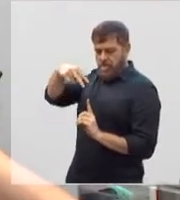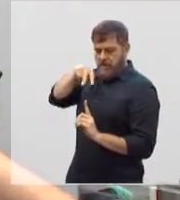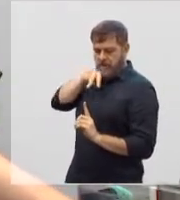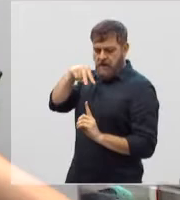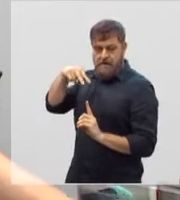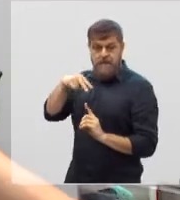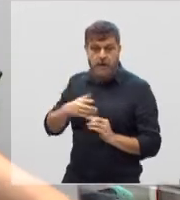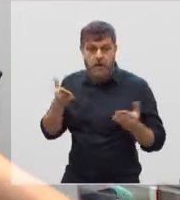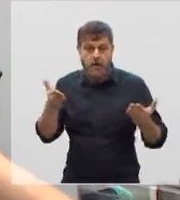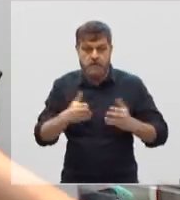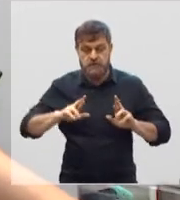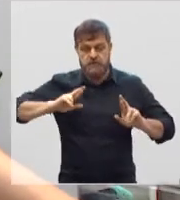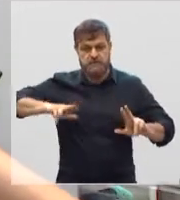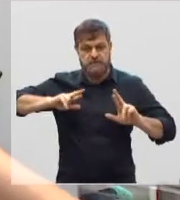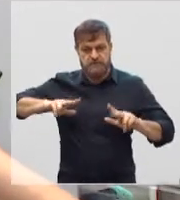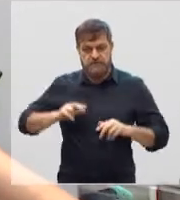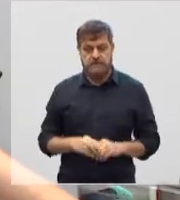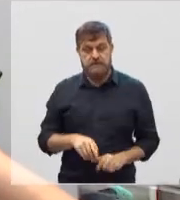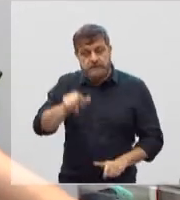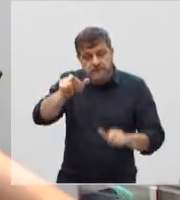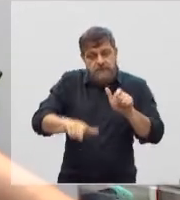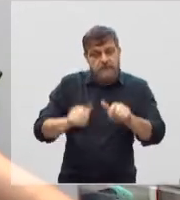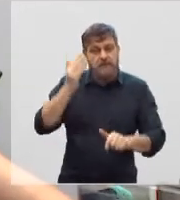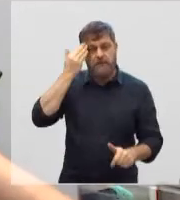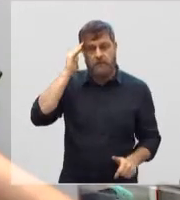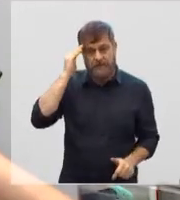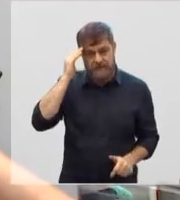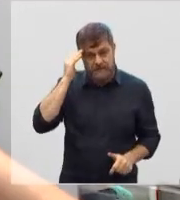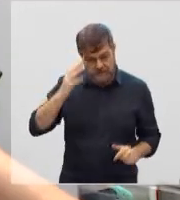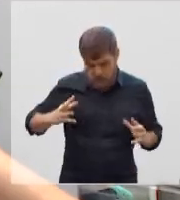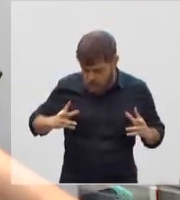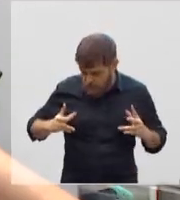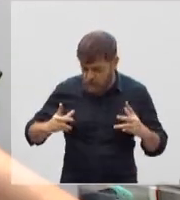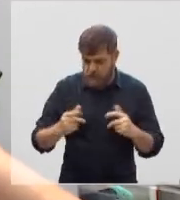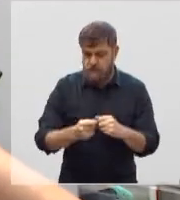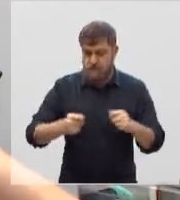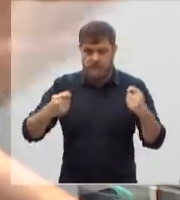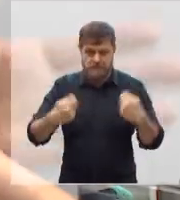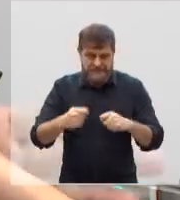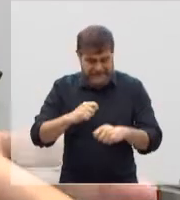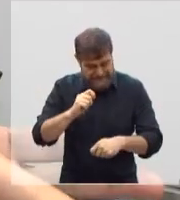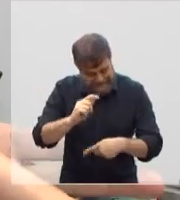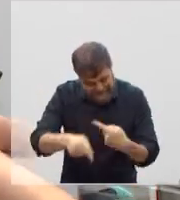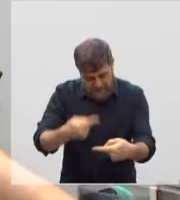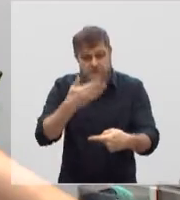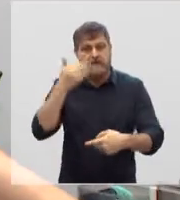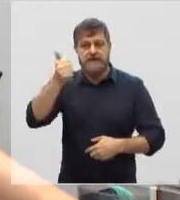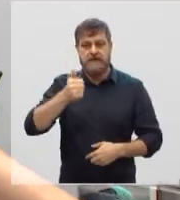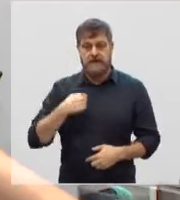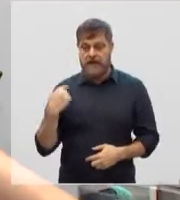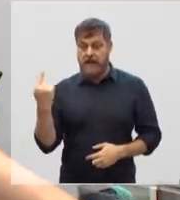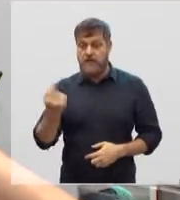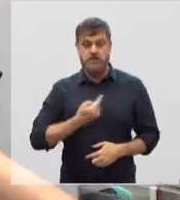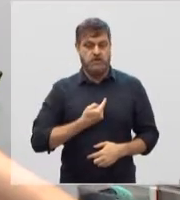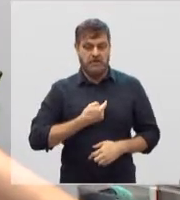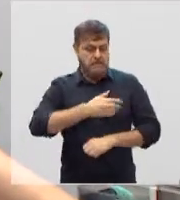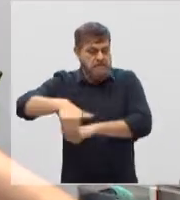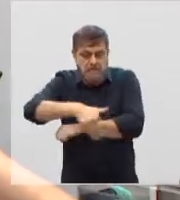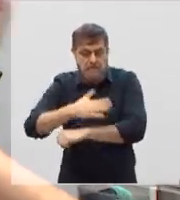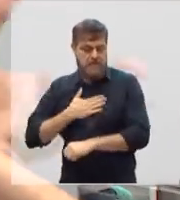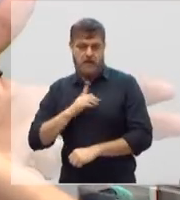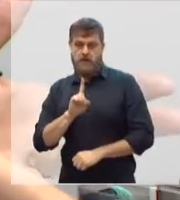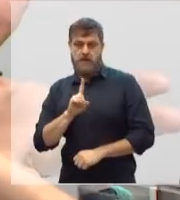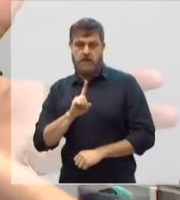bem em volta. Hoje as pessoas começam a entender que todos precisam melhorar. Não é só a minha rua,